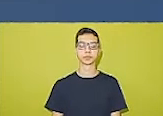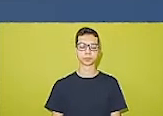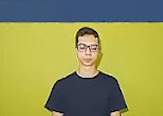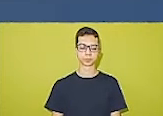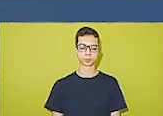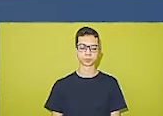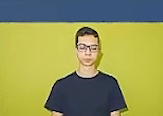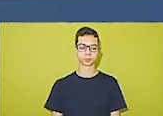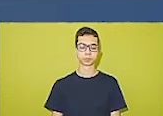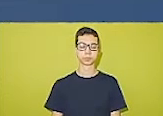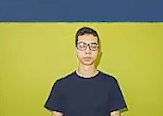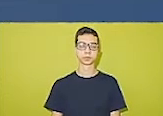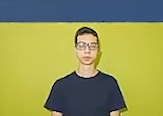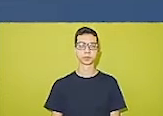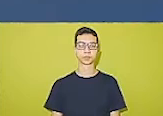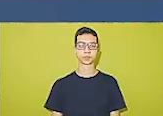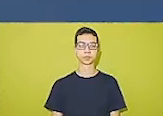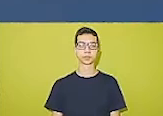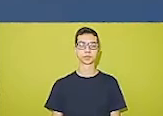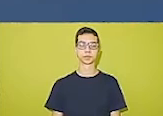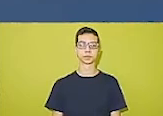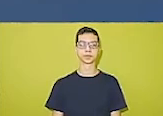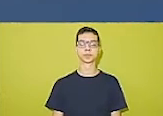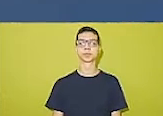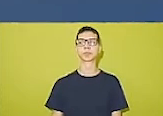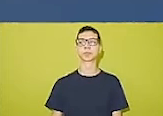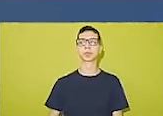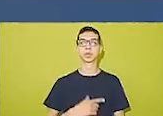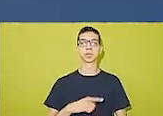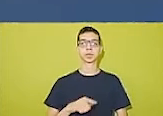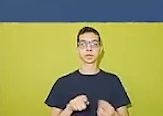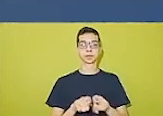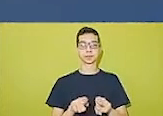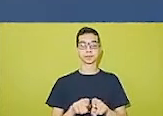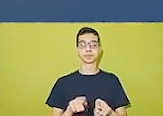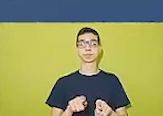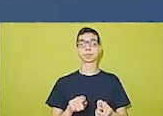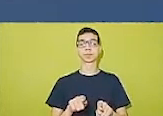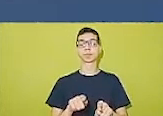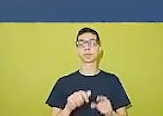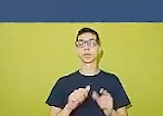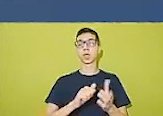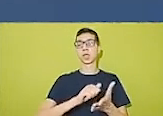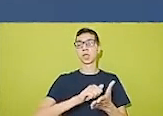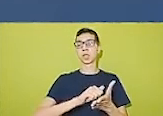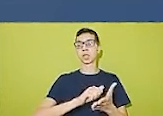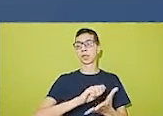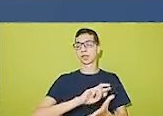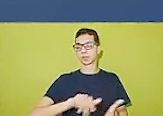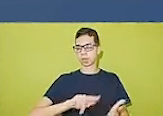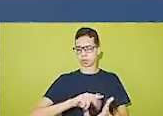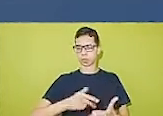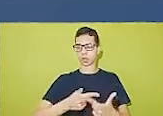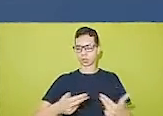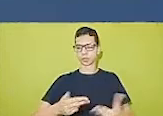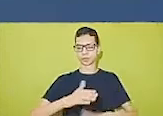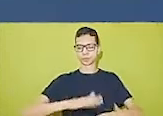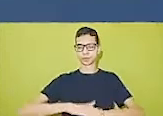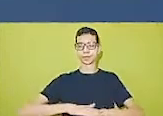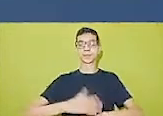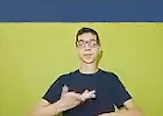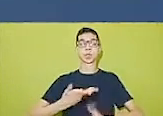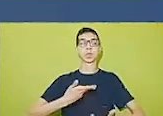Outras atividades, né? E quando eu fui chamada a participar do GT,